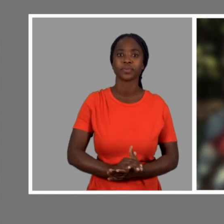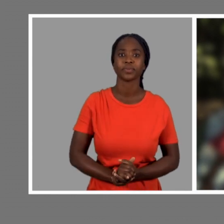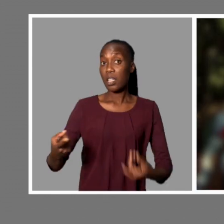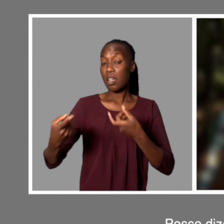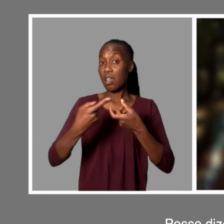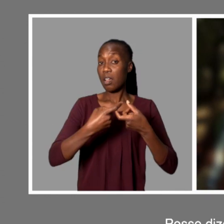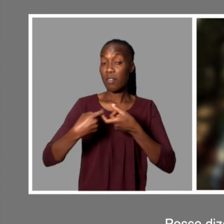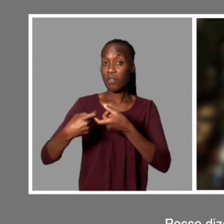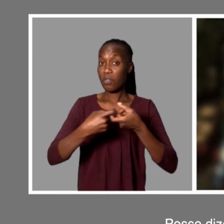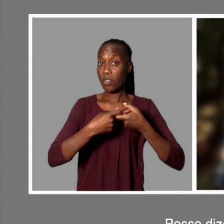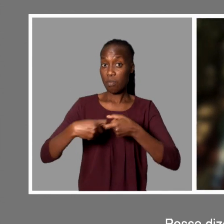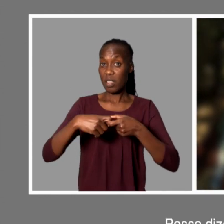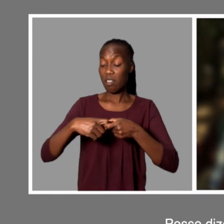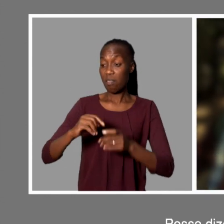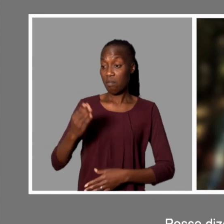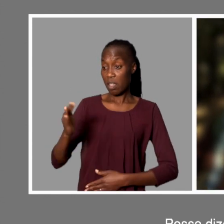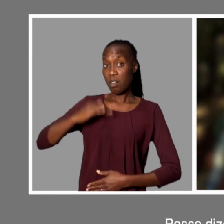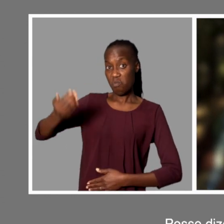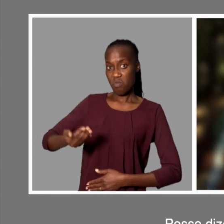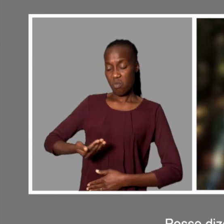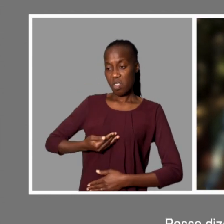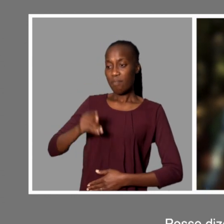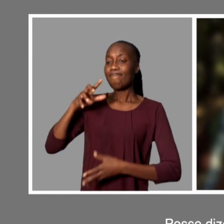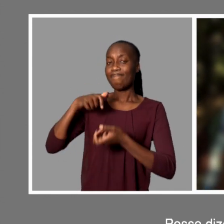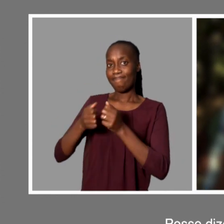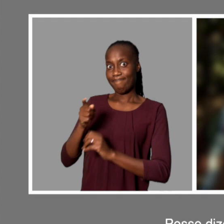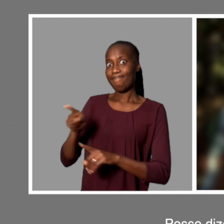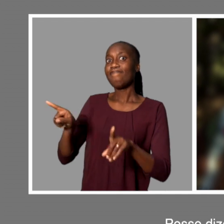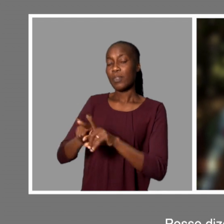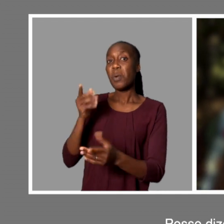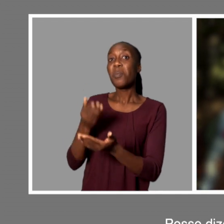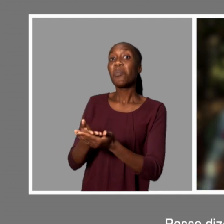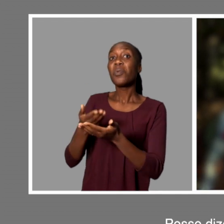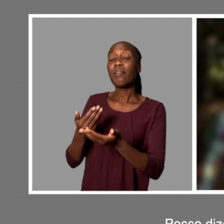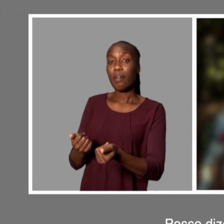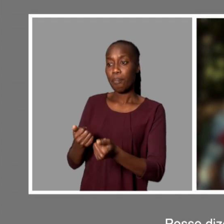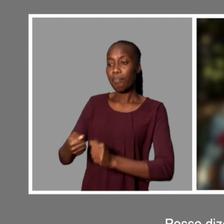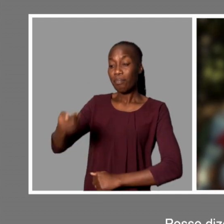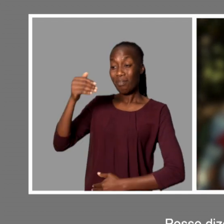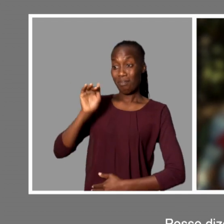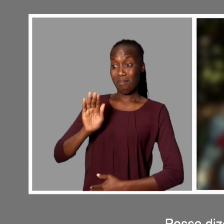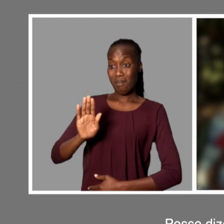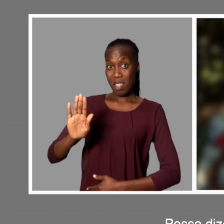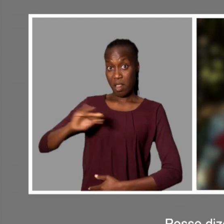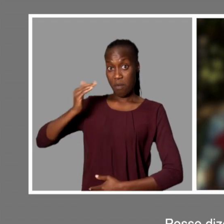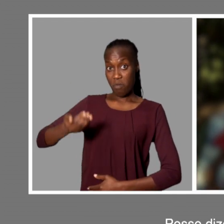Posso dizer que a família é que contribuiu para isso porque,